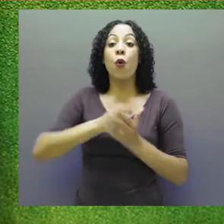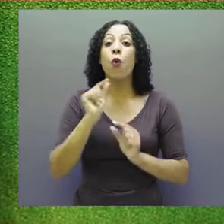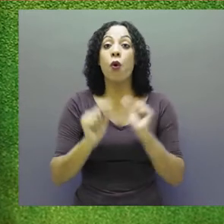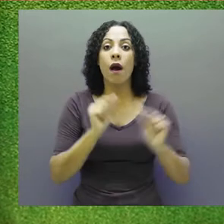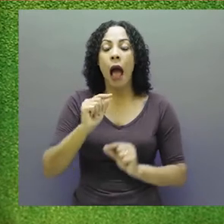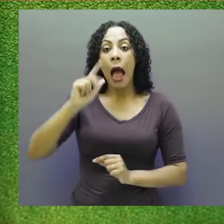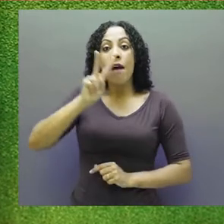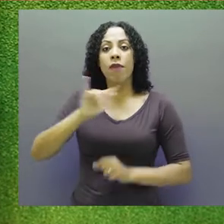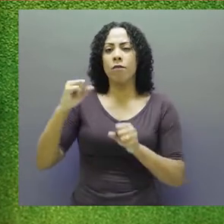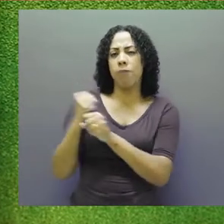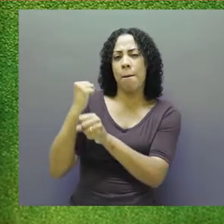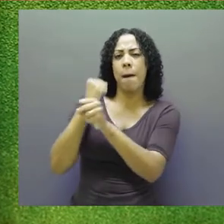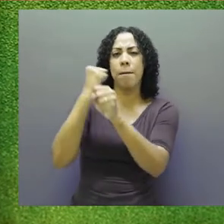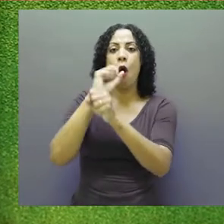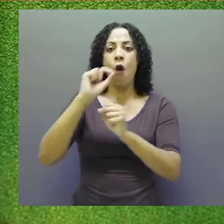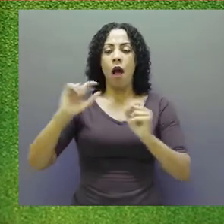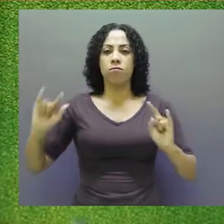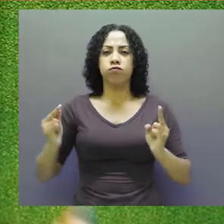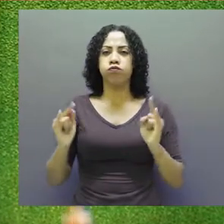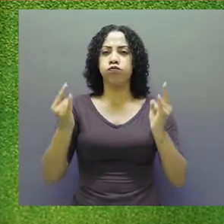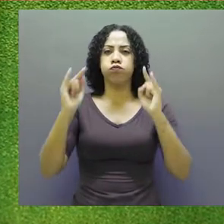Decidiu que seria um castelo.